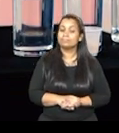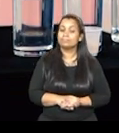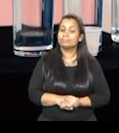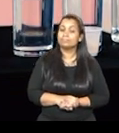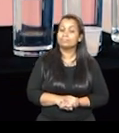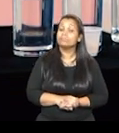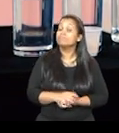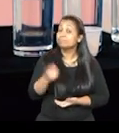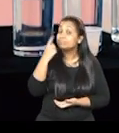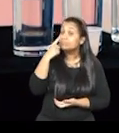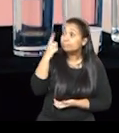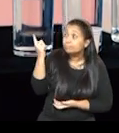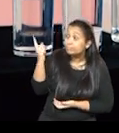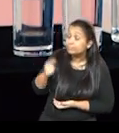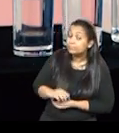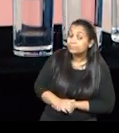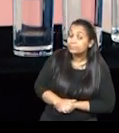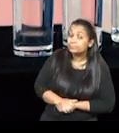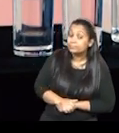E agora?